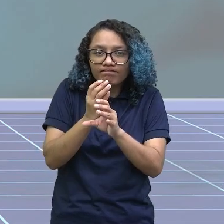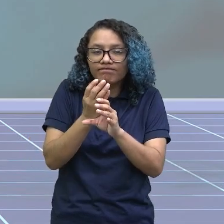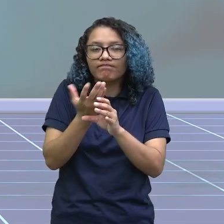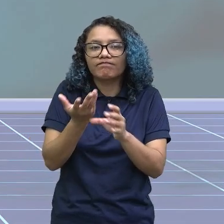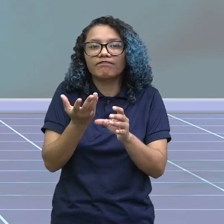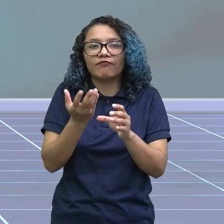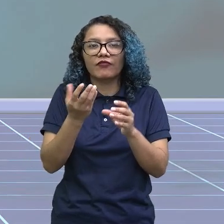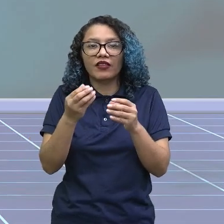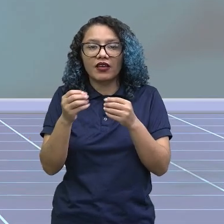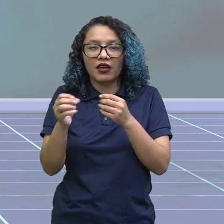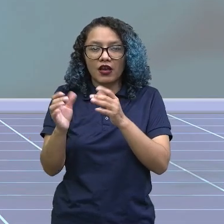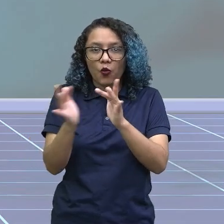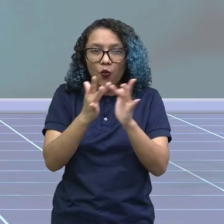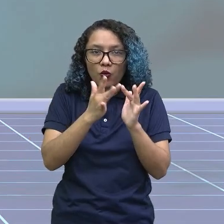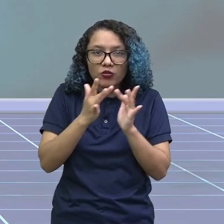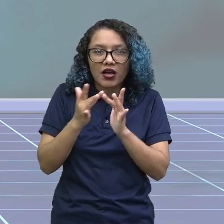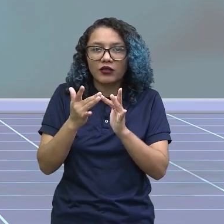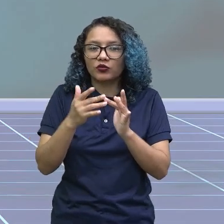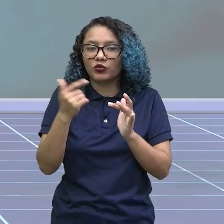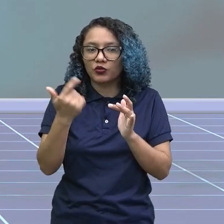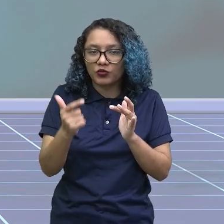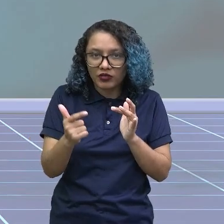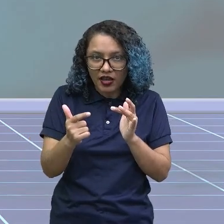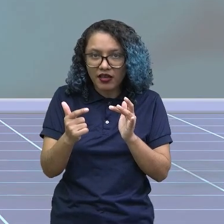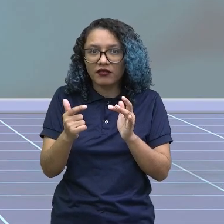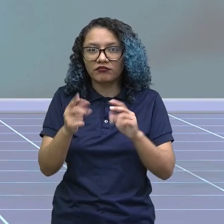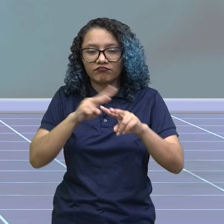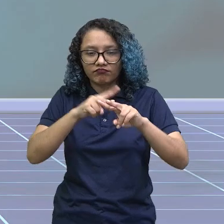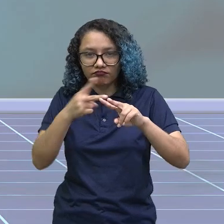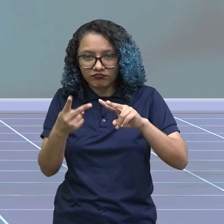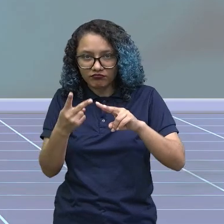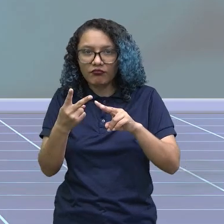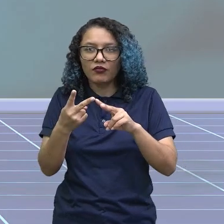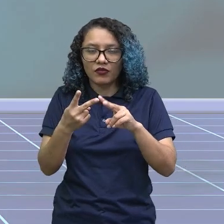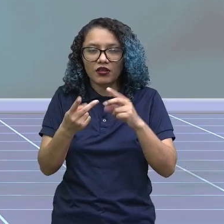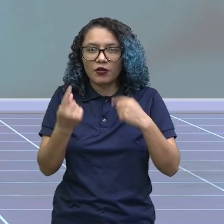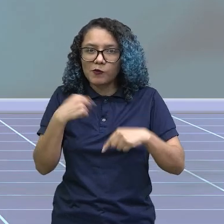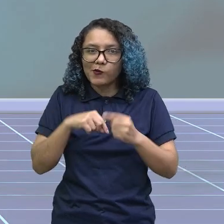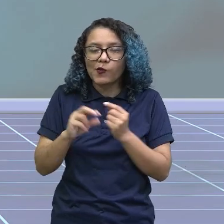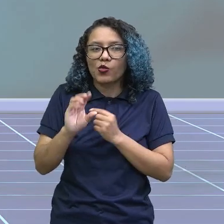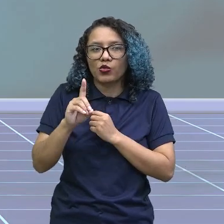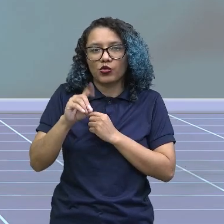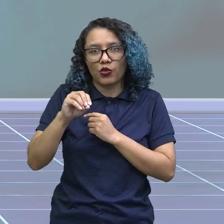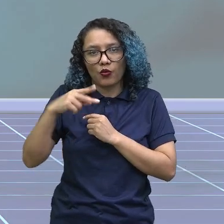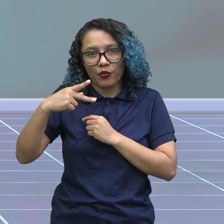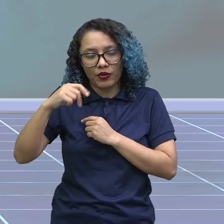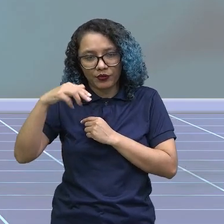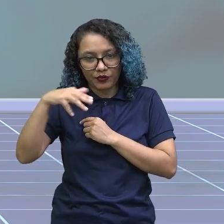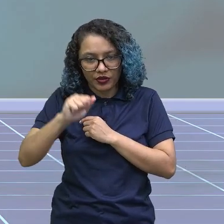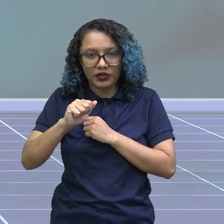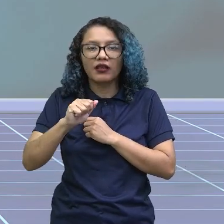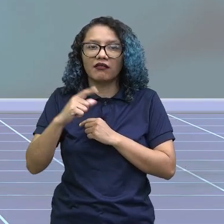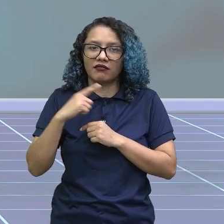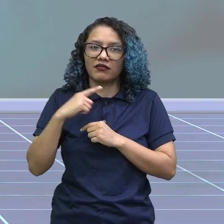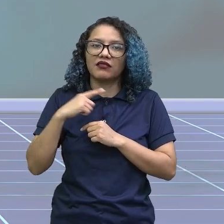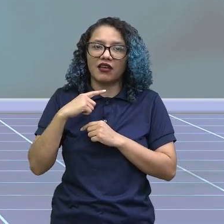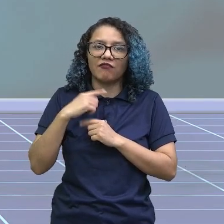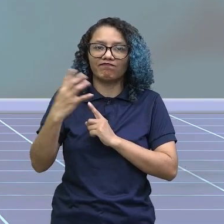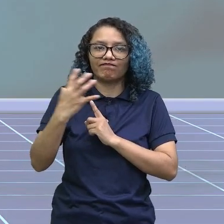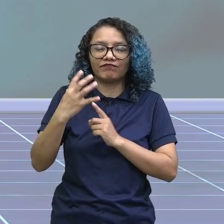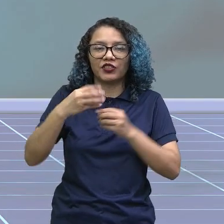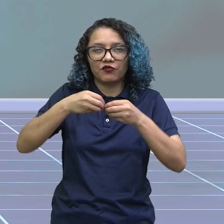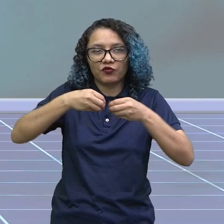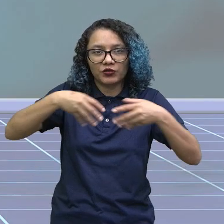de transmissão desse neurotransmissor chamado dopamina, ocorrem essas consequências ali no organismo desse